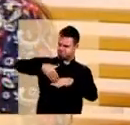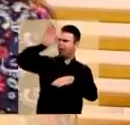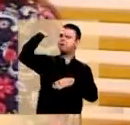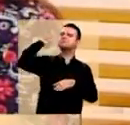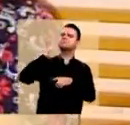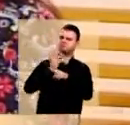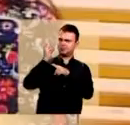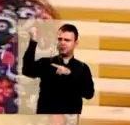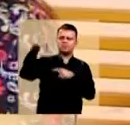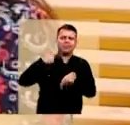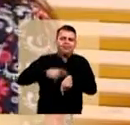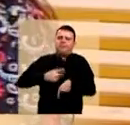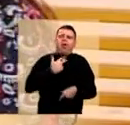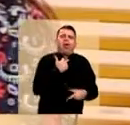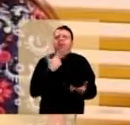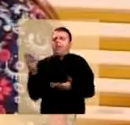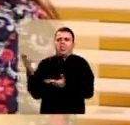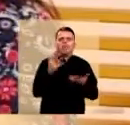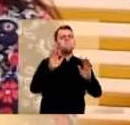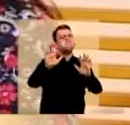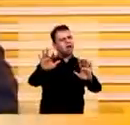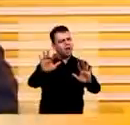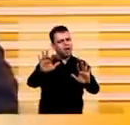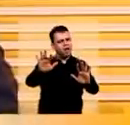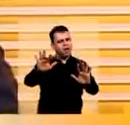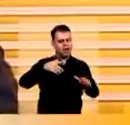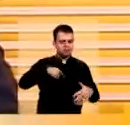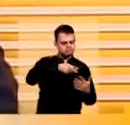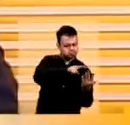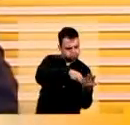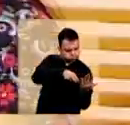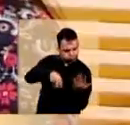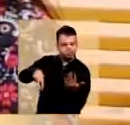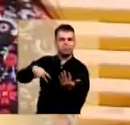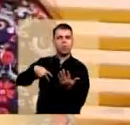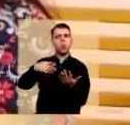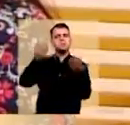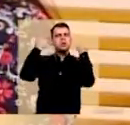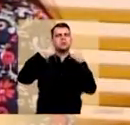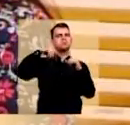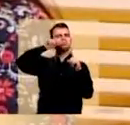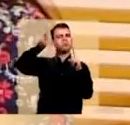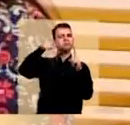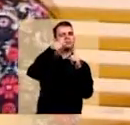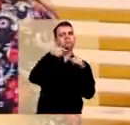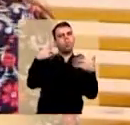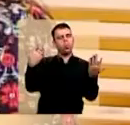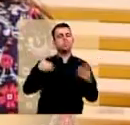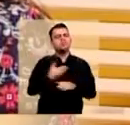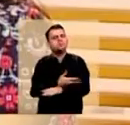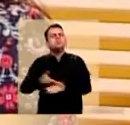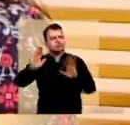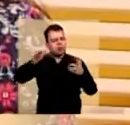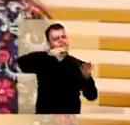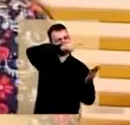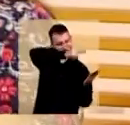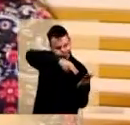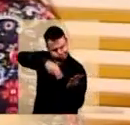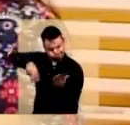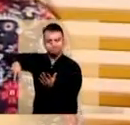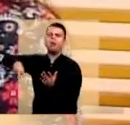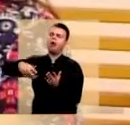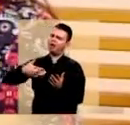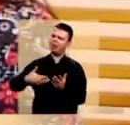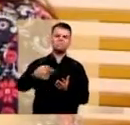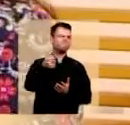mais, né? E aí a gente fala da falta de tempo, mas quando a gente tem uma meta, assim, ou até mesmo um hábito de leitura, a